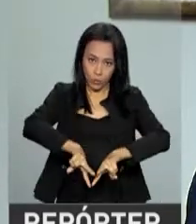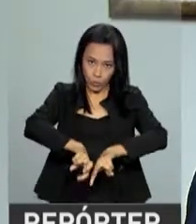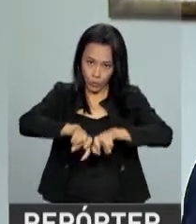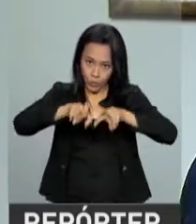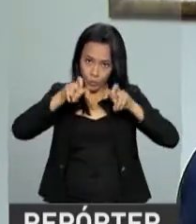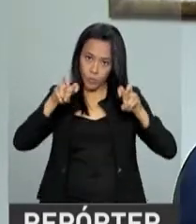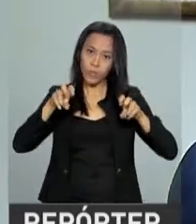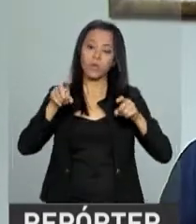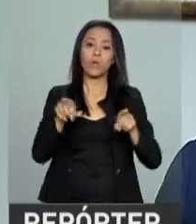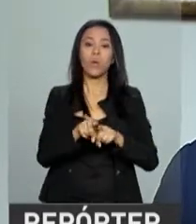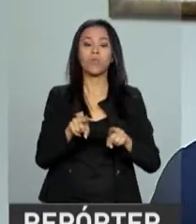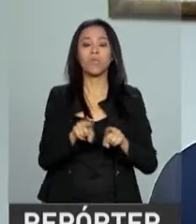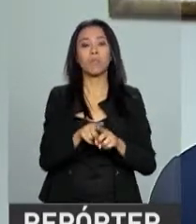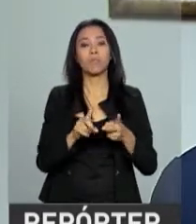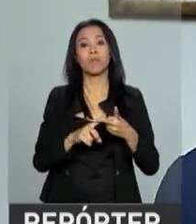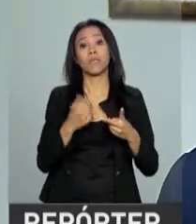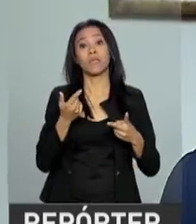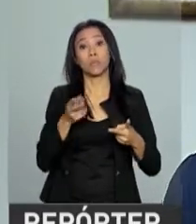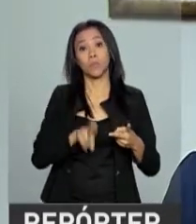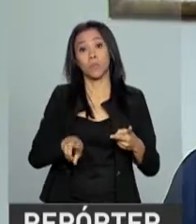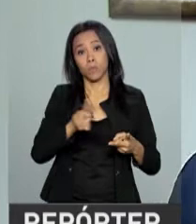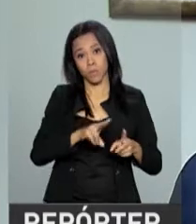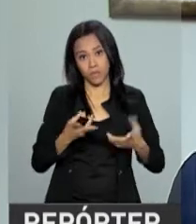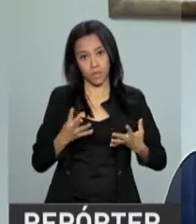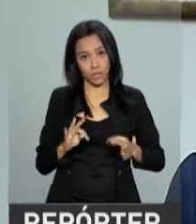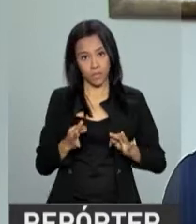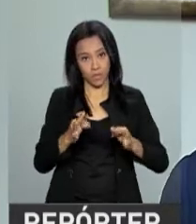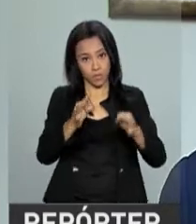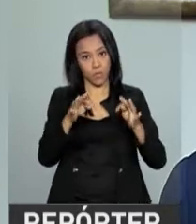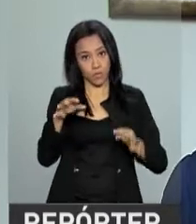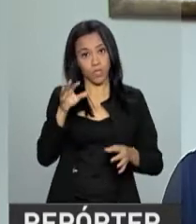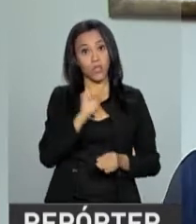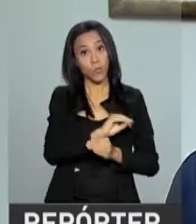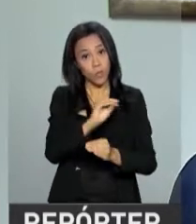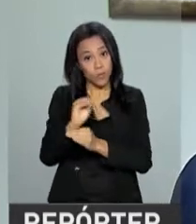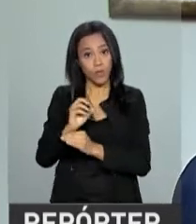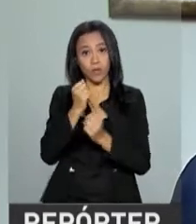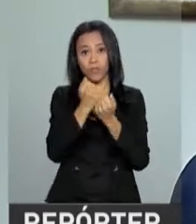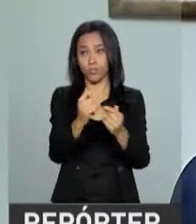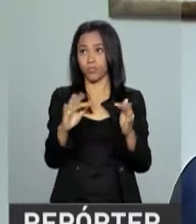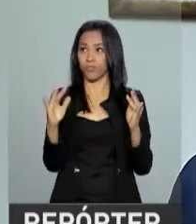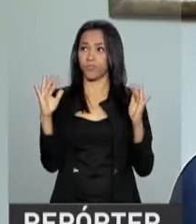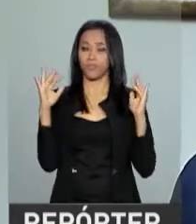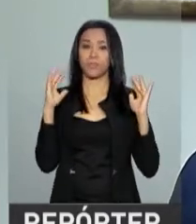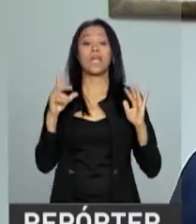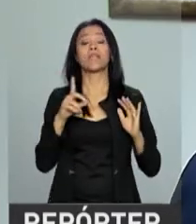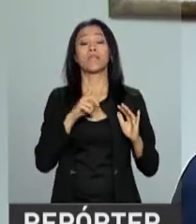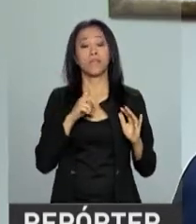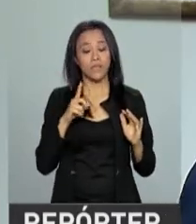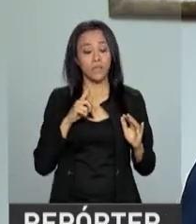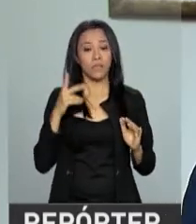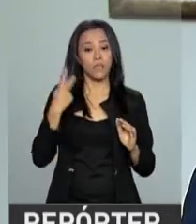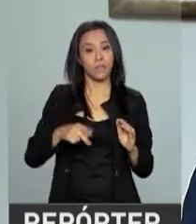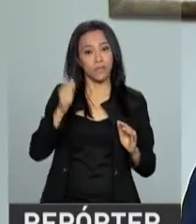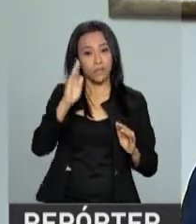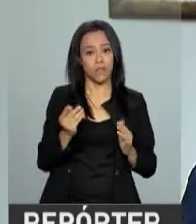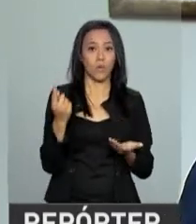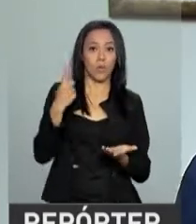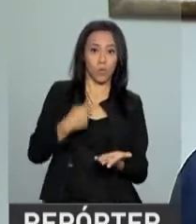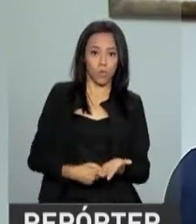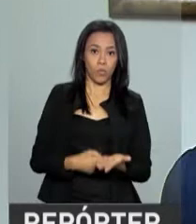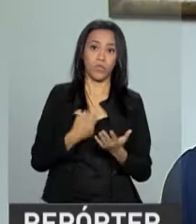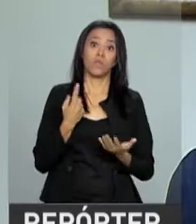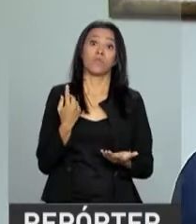dita como também da tecnologia da preservação ambiental nós temos no brasil um compromisso com o meio ambiente